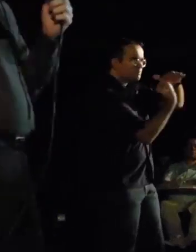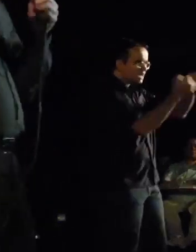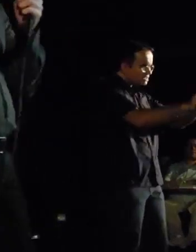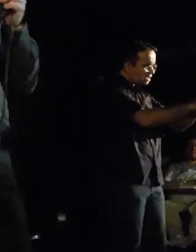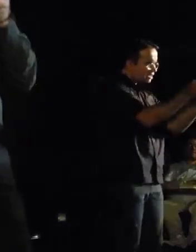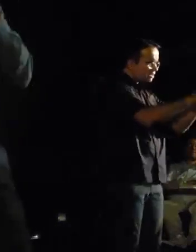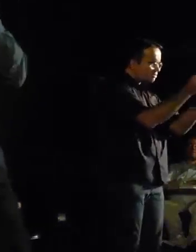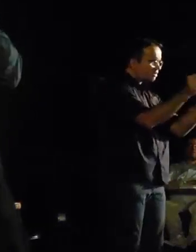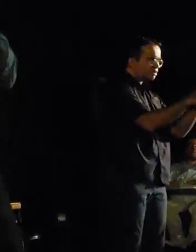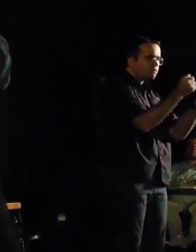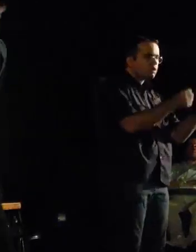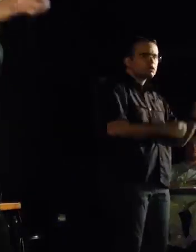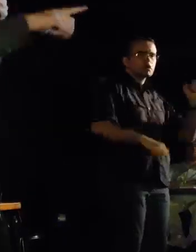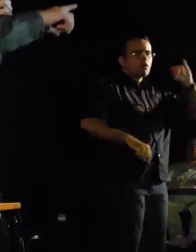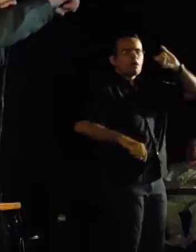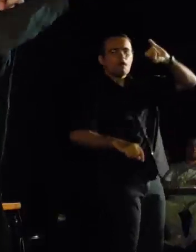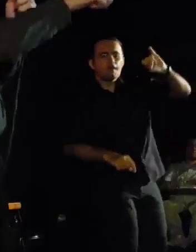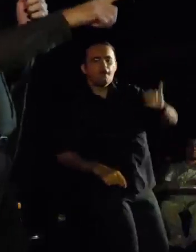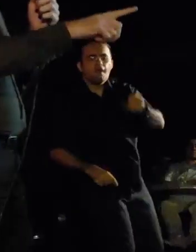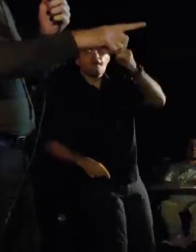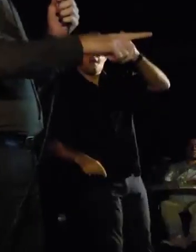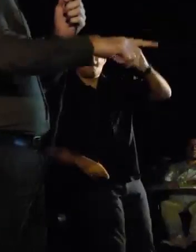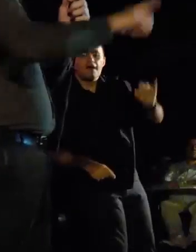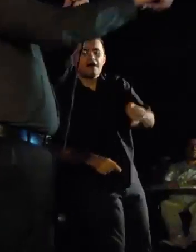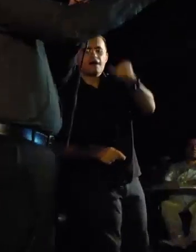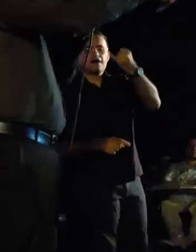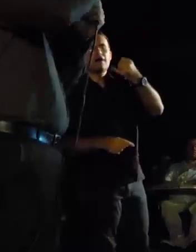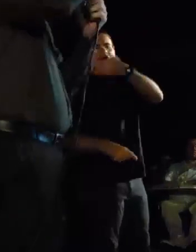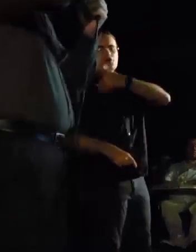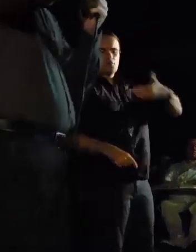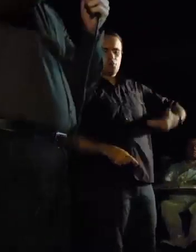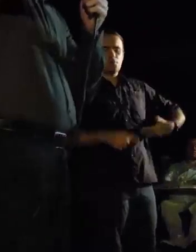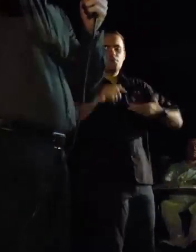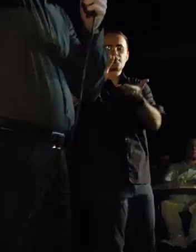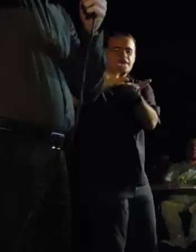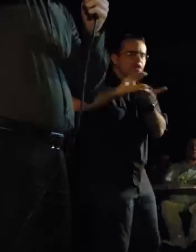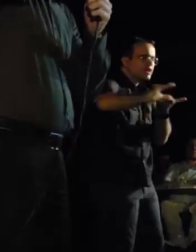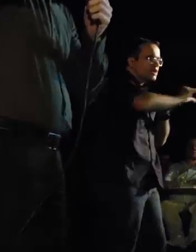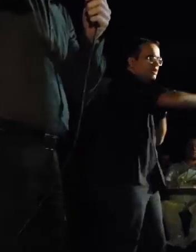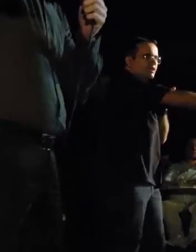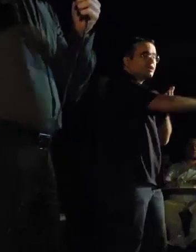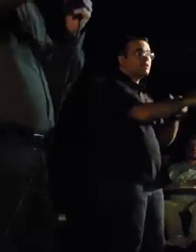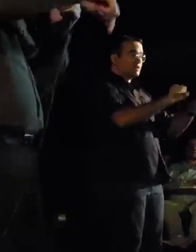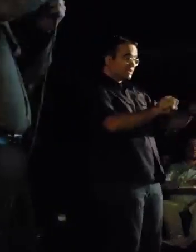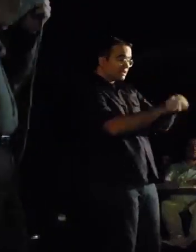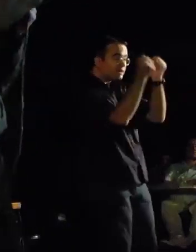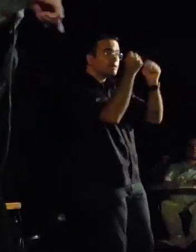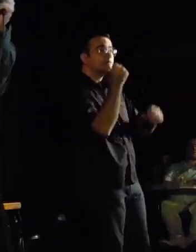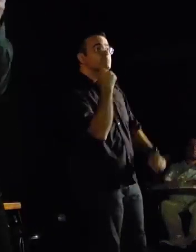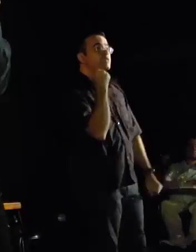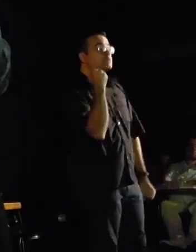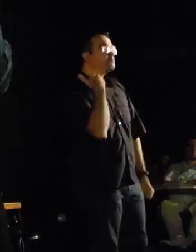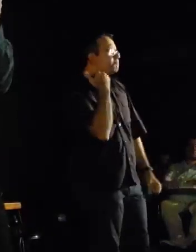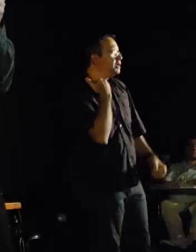certo? O erário público. Aqueles que, quando quebram um banco, depois jogam, procuram socializar